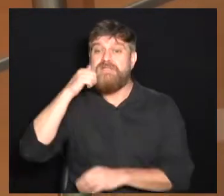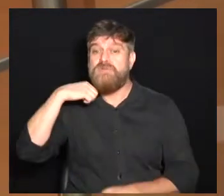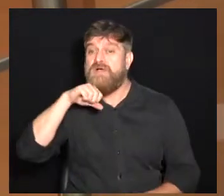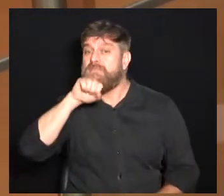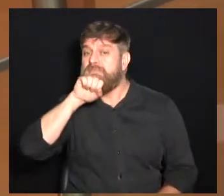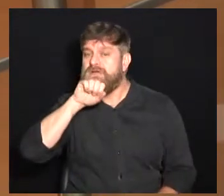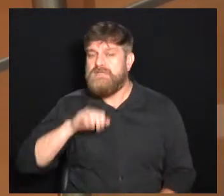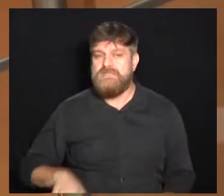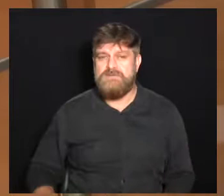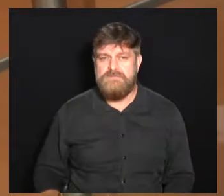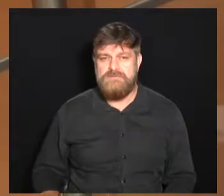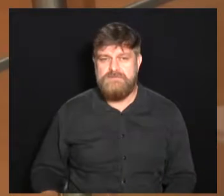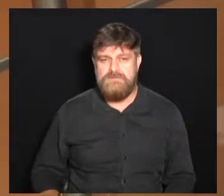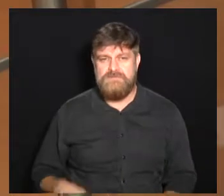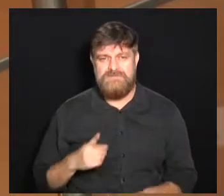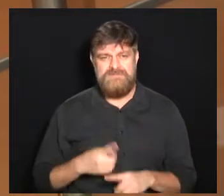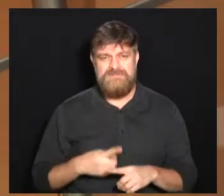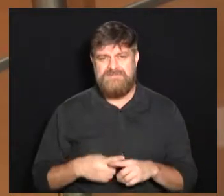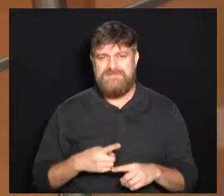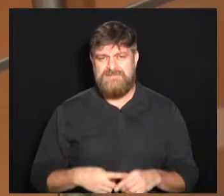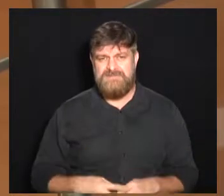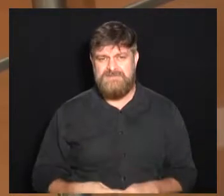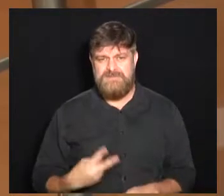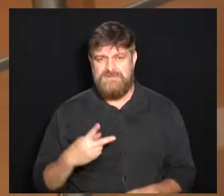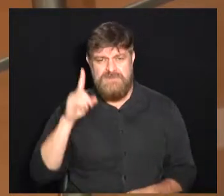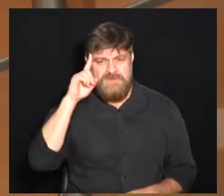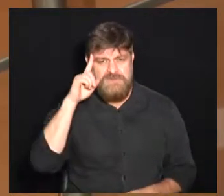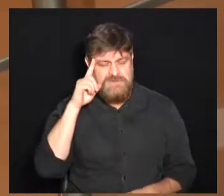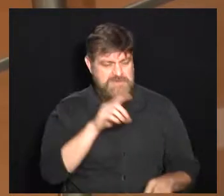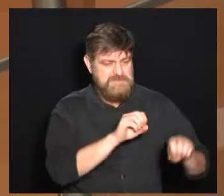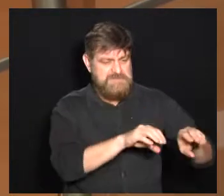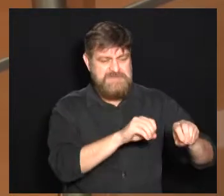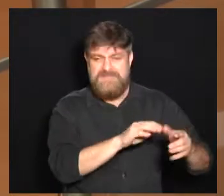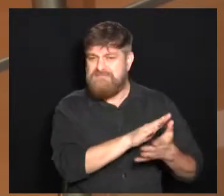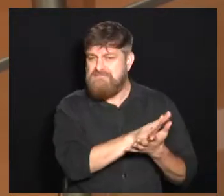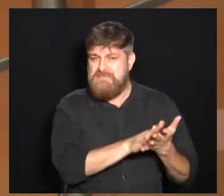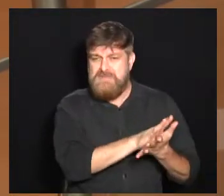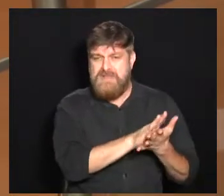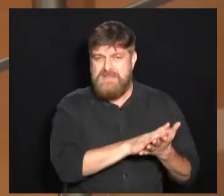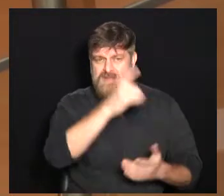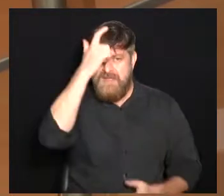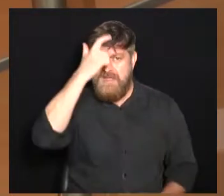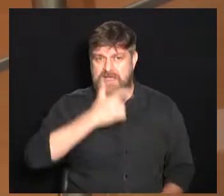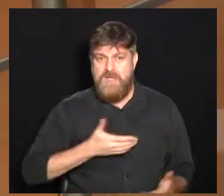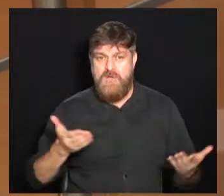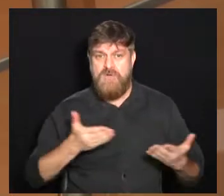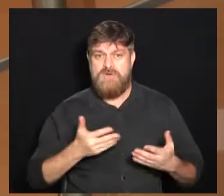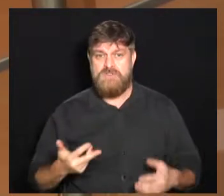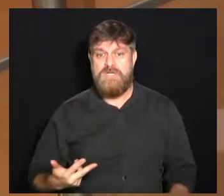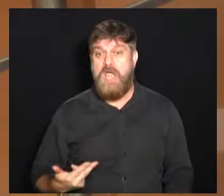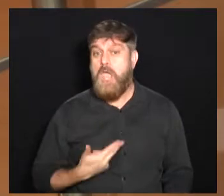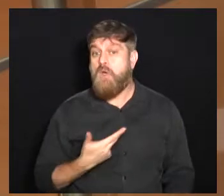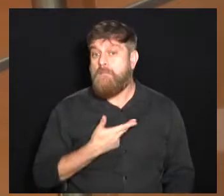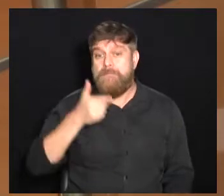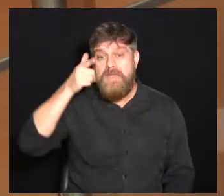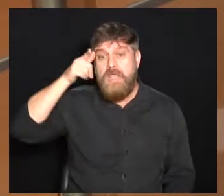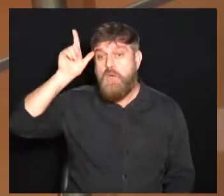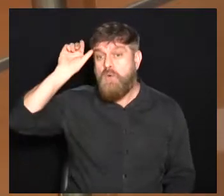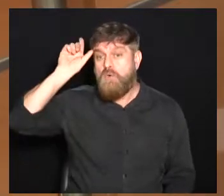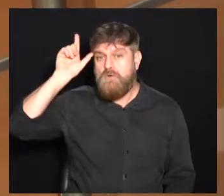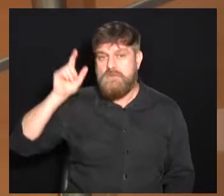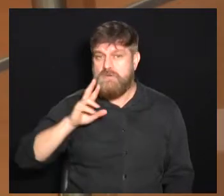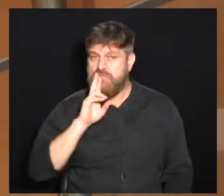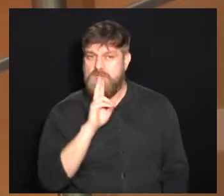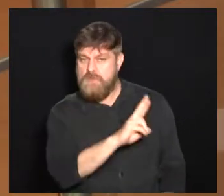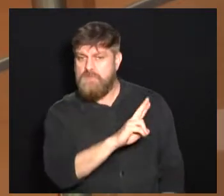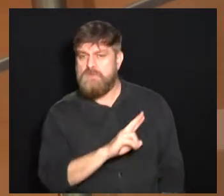Tá? Porque foi 2 dias sem aula, que nem no caso, eu estou aqui hoje operada, operei ontem, eu vim aqui responder, porque eu